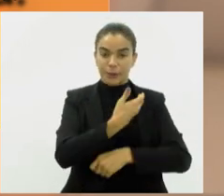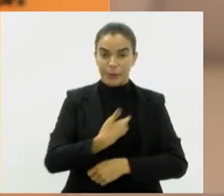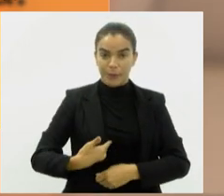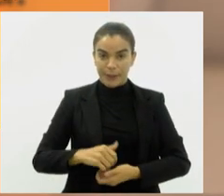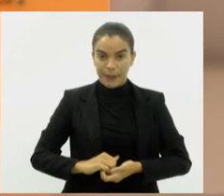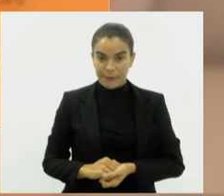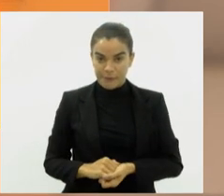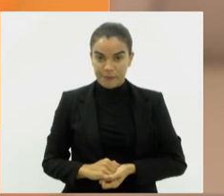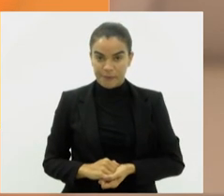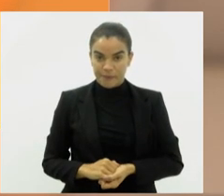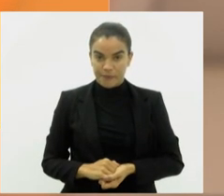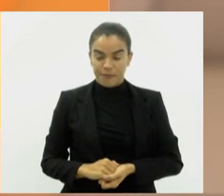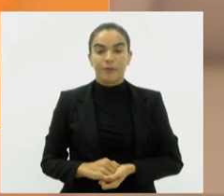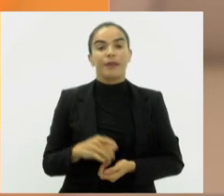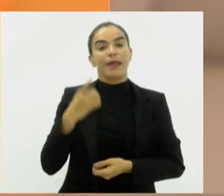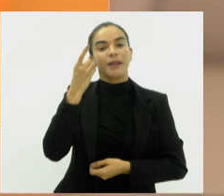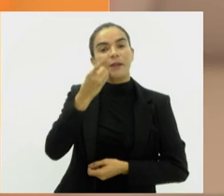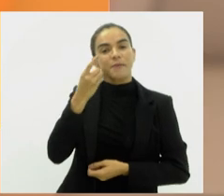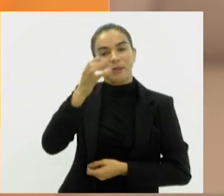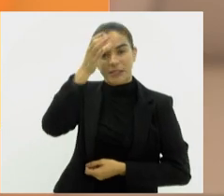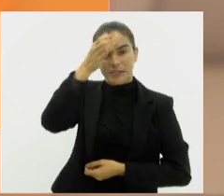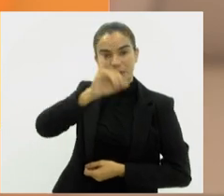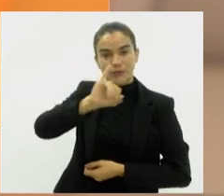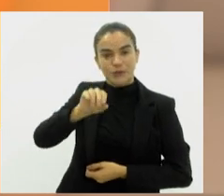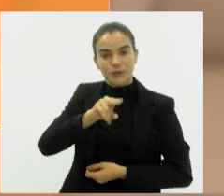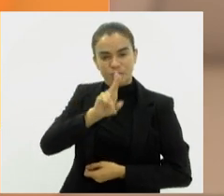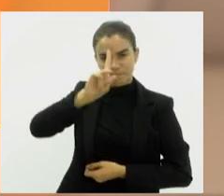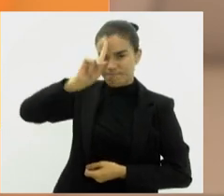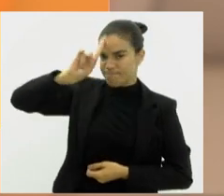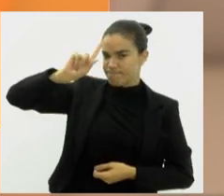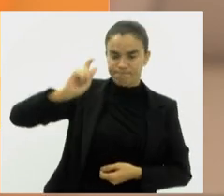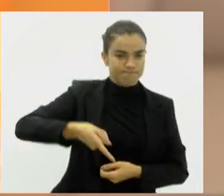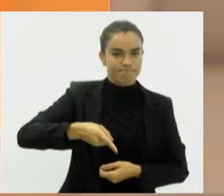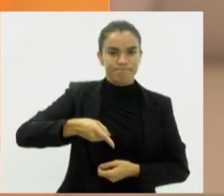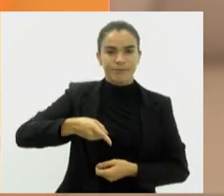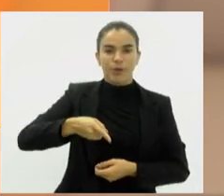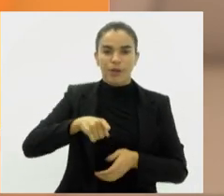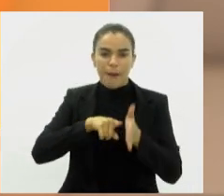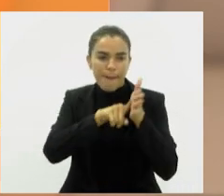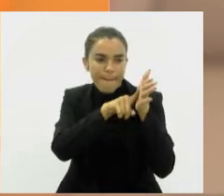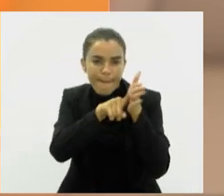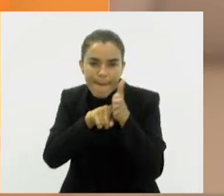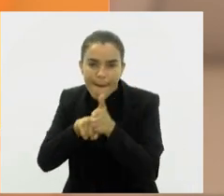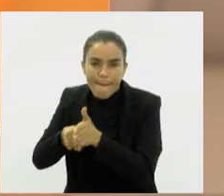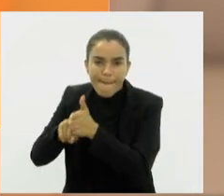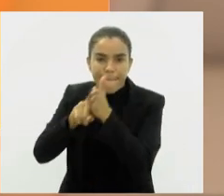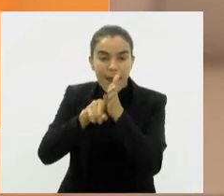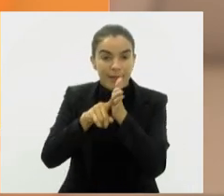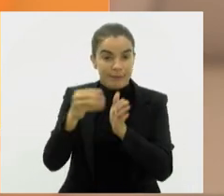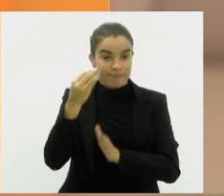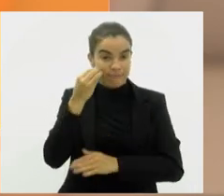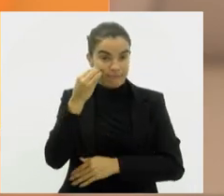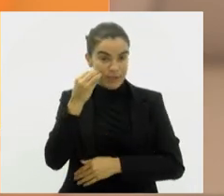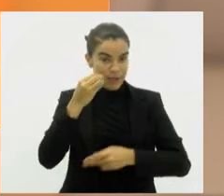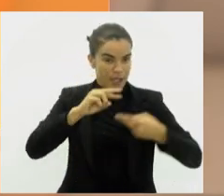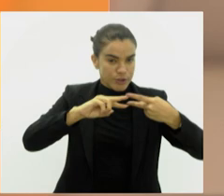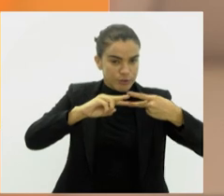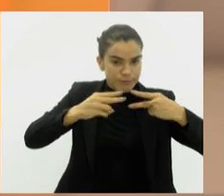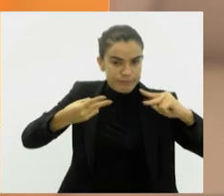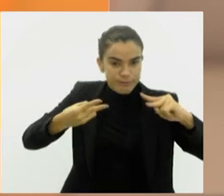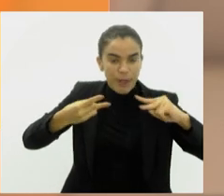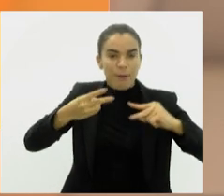pública. E a deputada Tia Ju determina a realização de rastreamento e testes genéticos